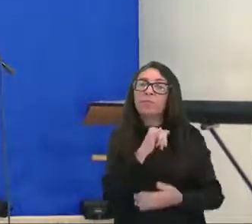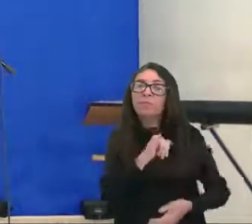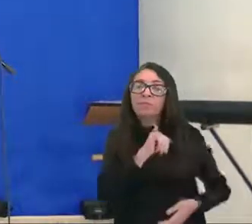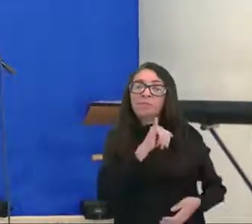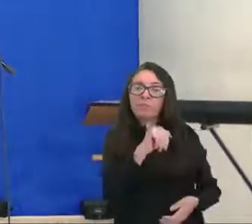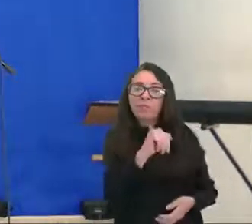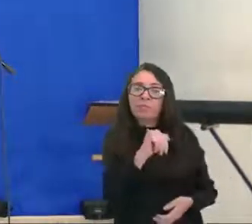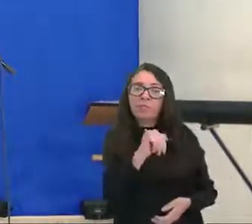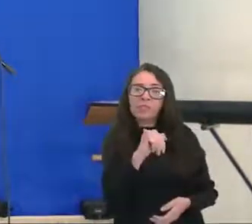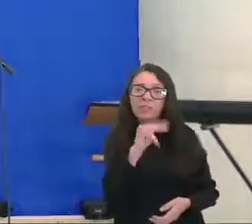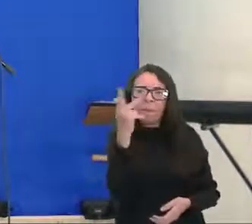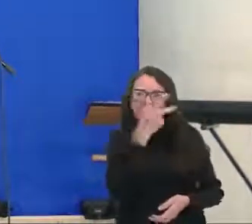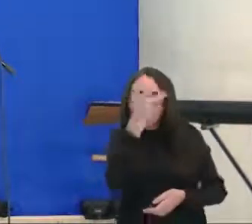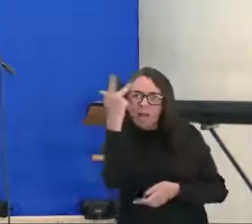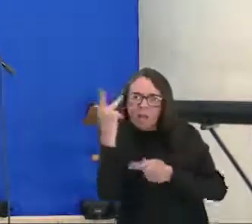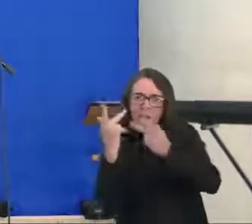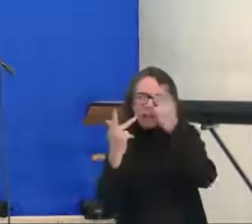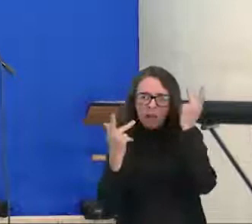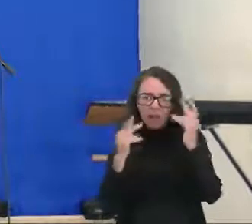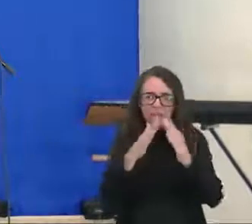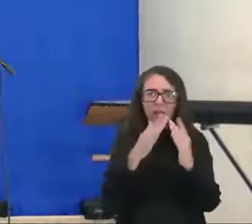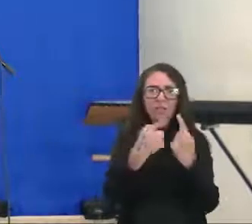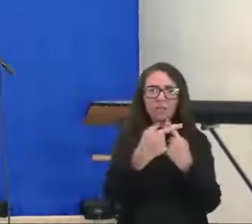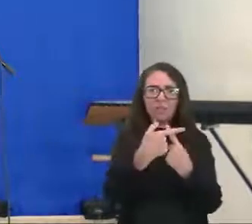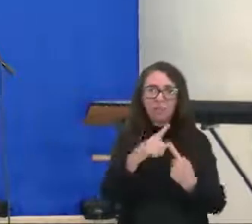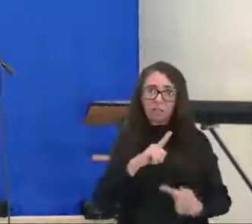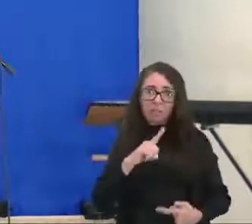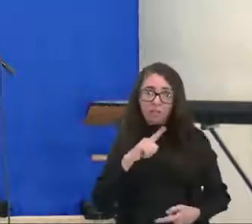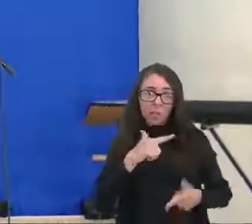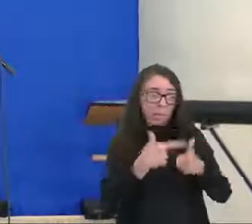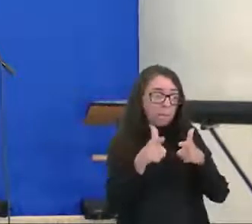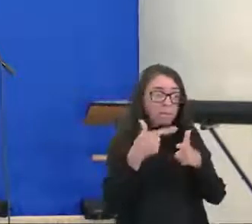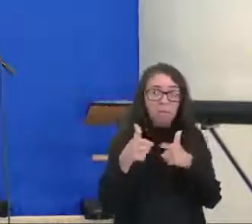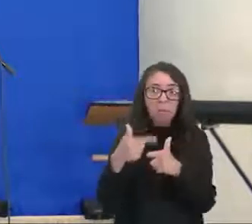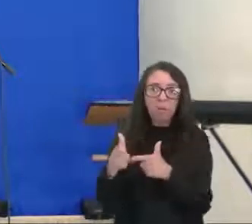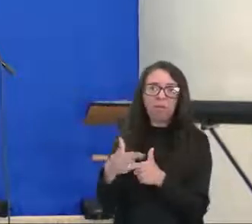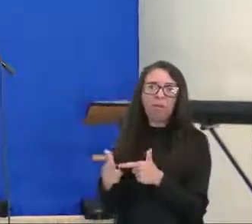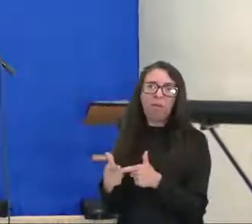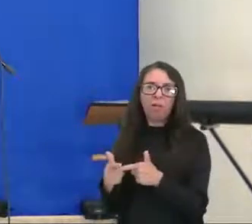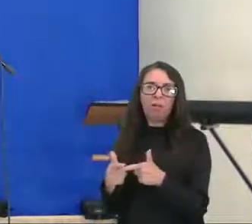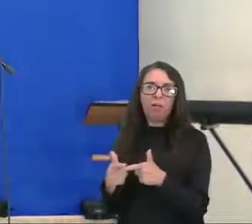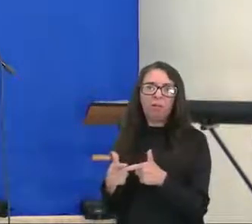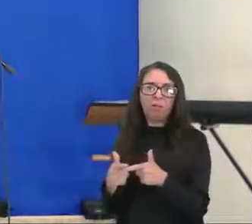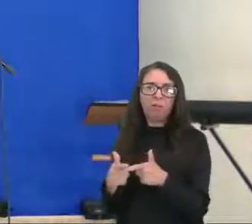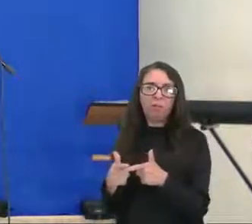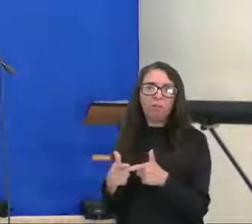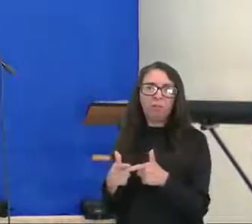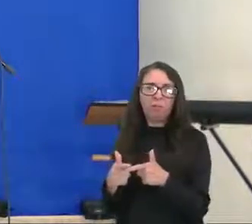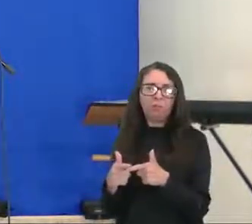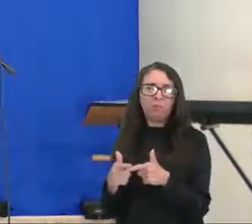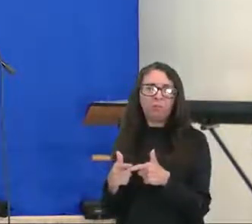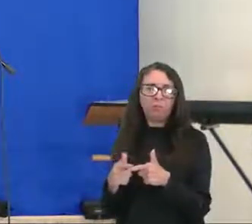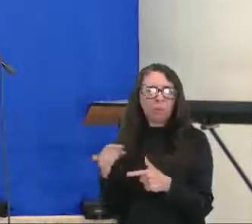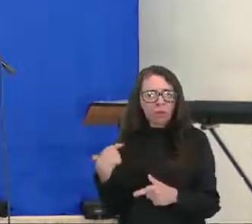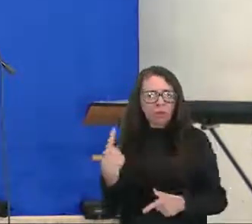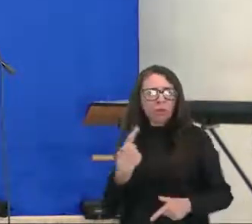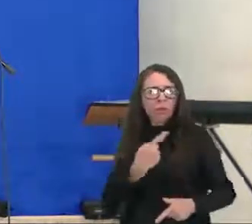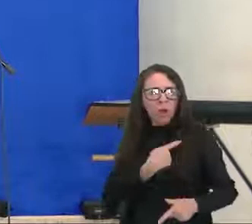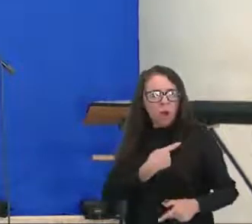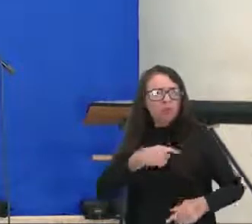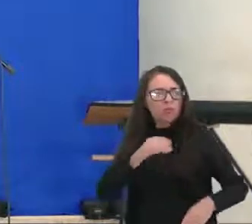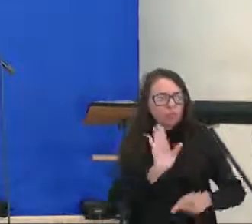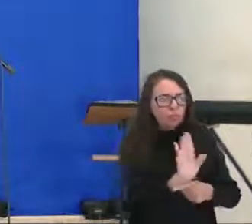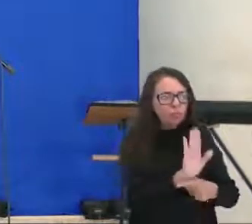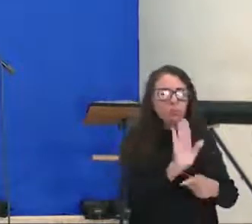Deus, a Bíblia nos chama à perfeição, com a ajuda do Espírito Santo a chegarmos. Né? Mas